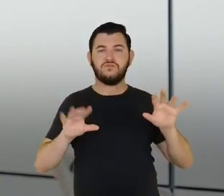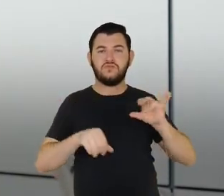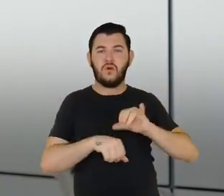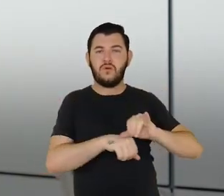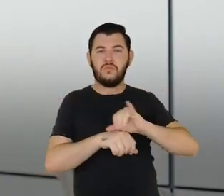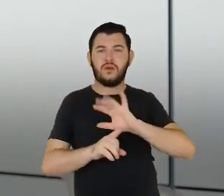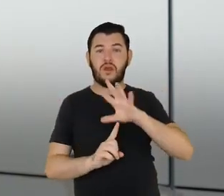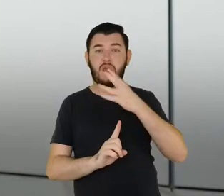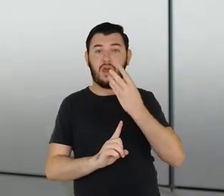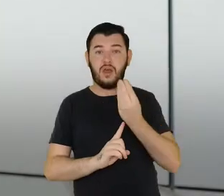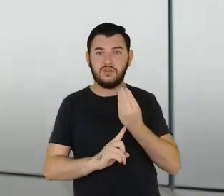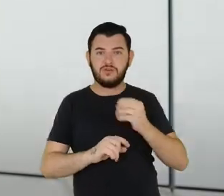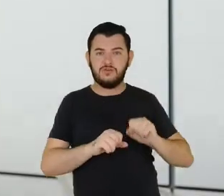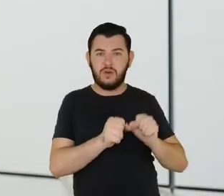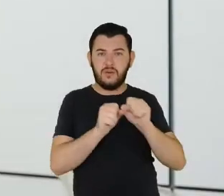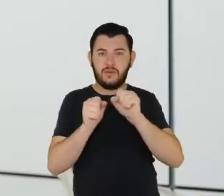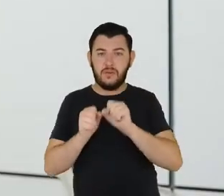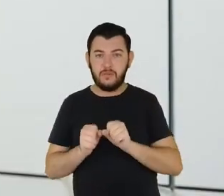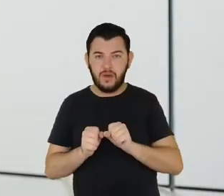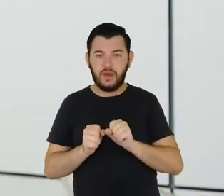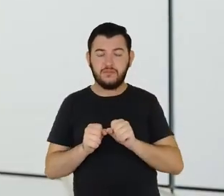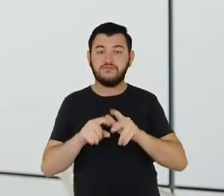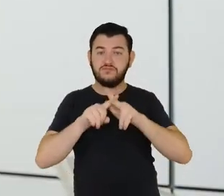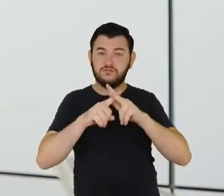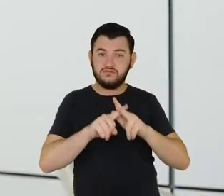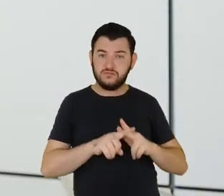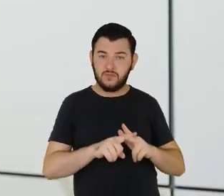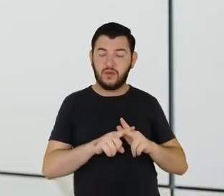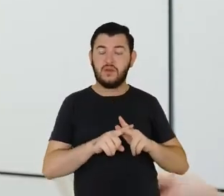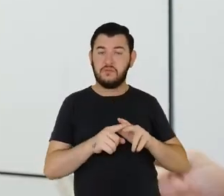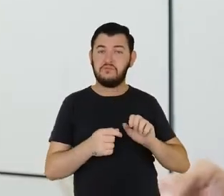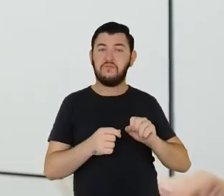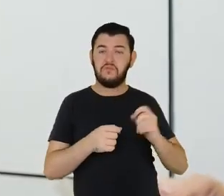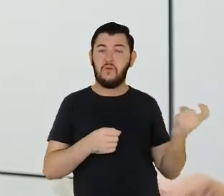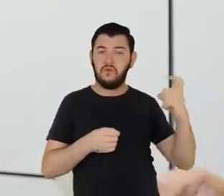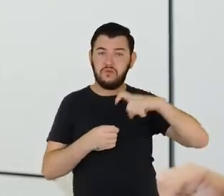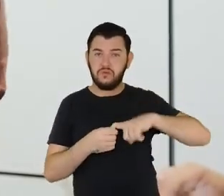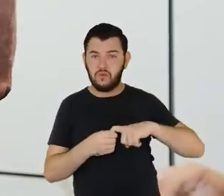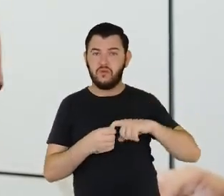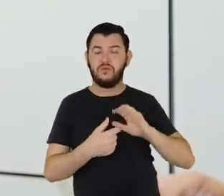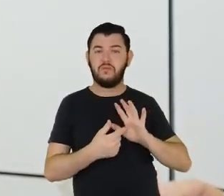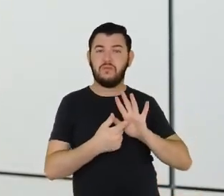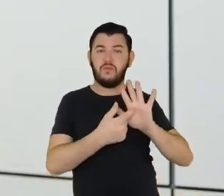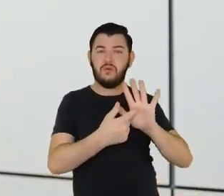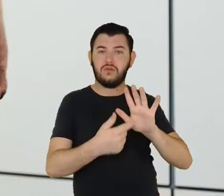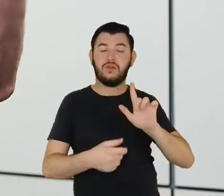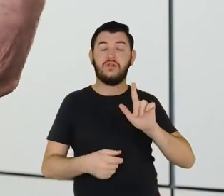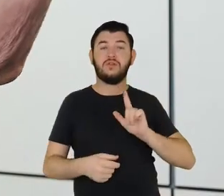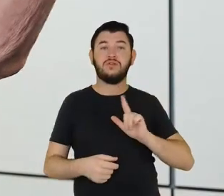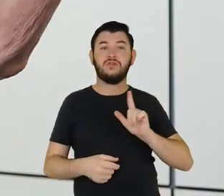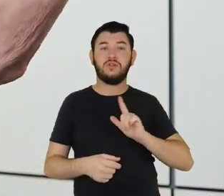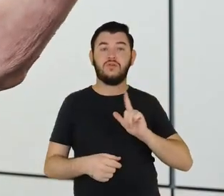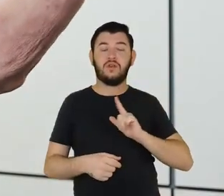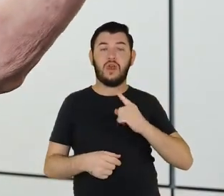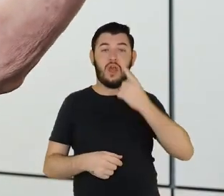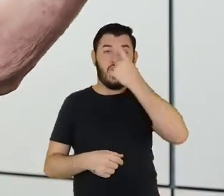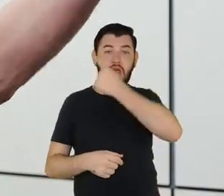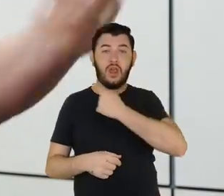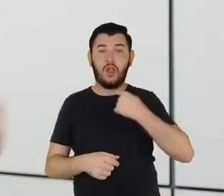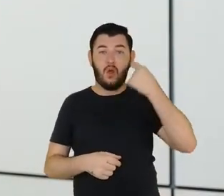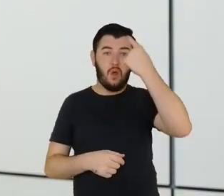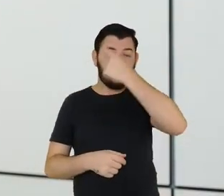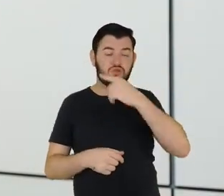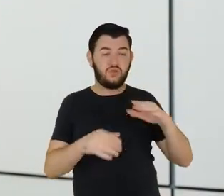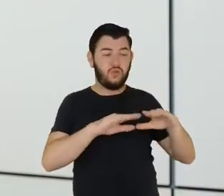O relógio e o quadro foi descerrado, abriu-se uma cortina e o quadro estava